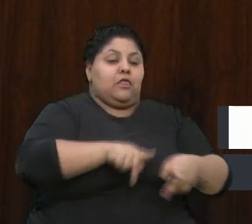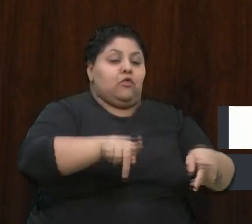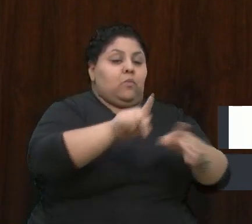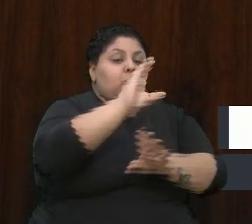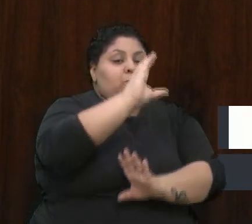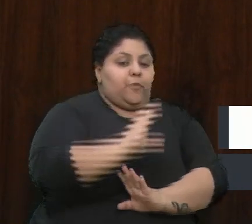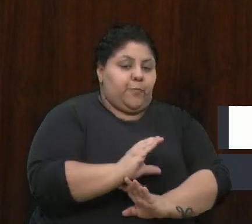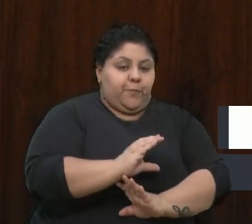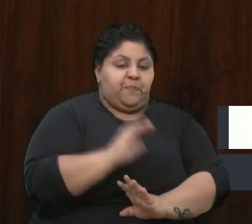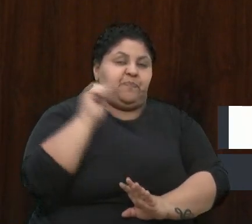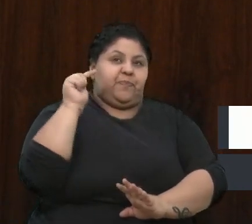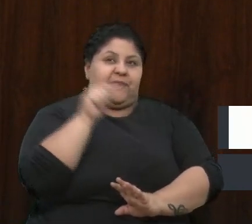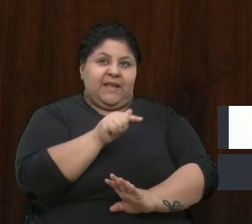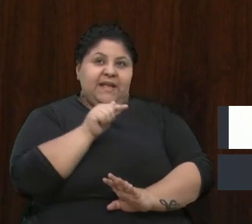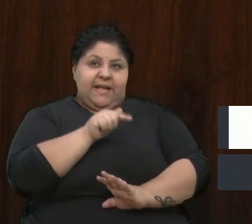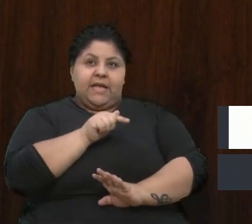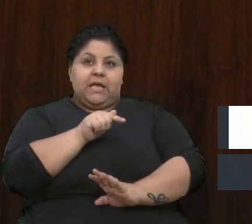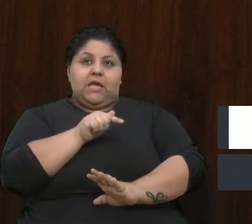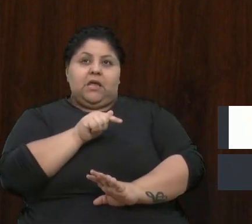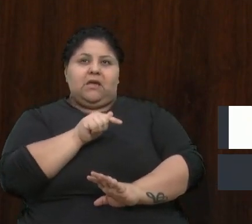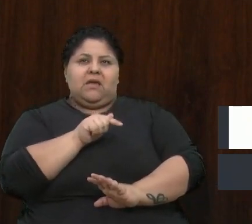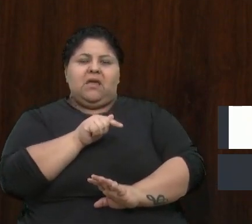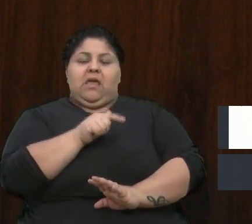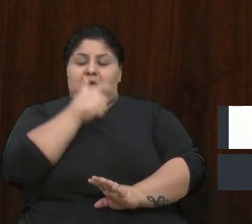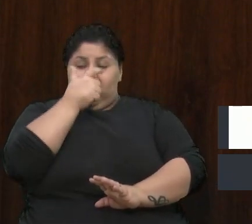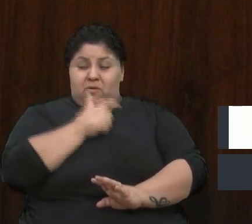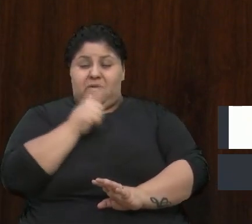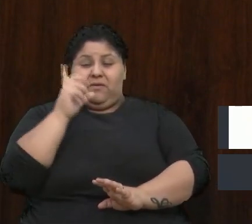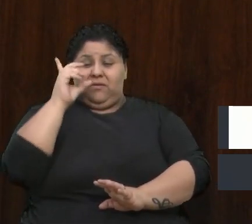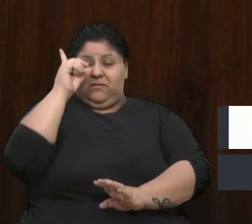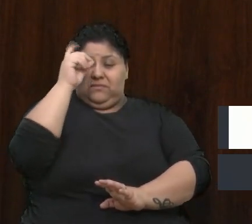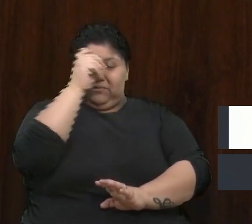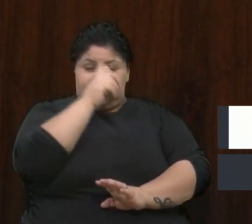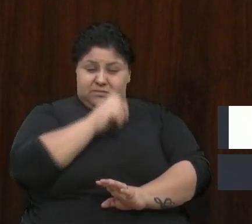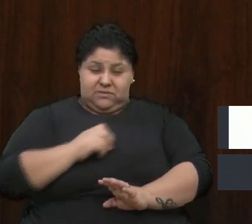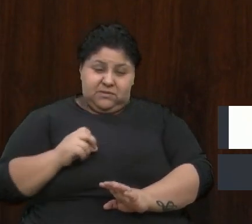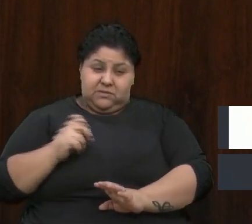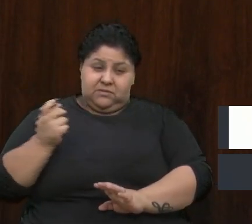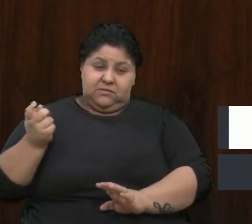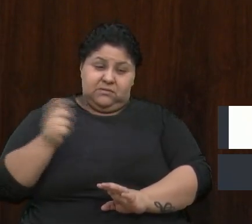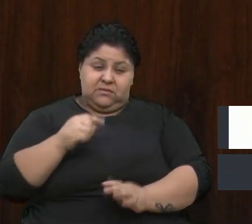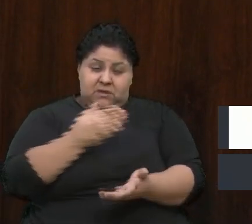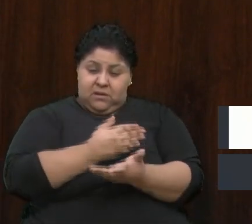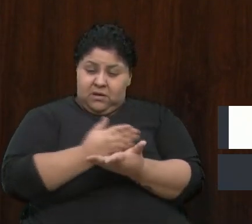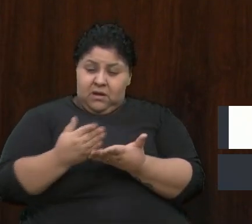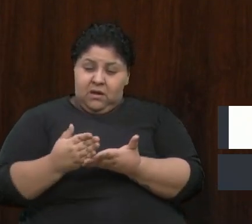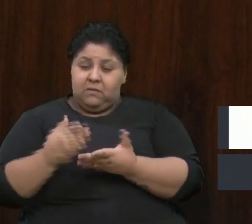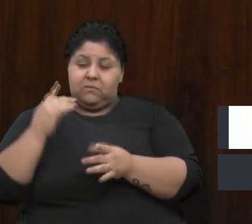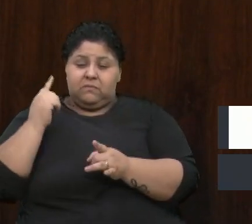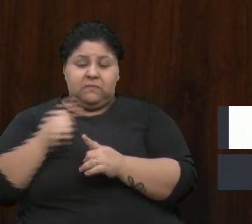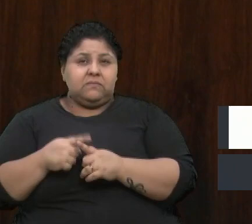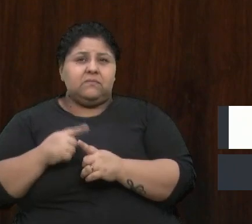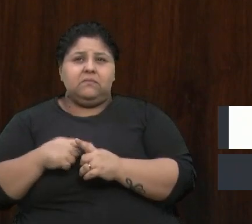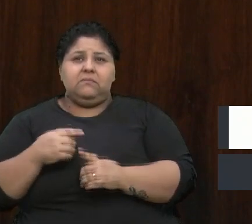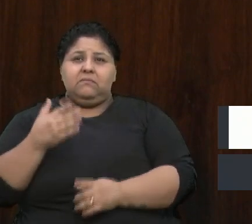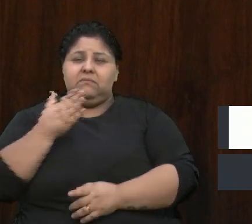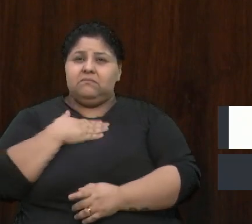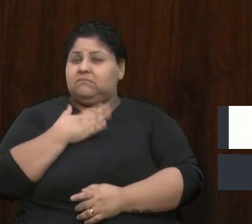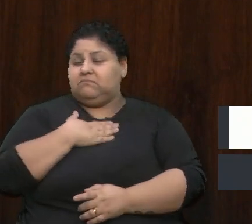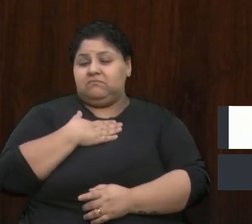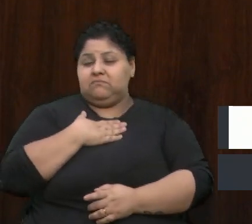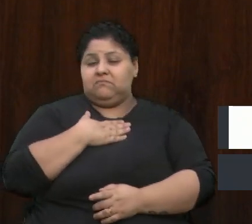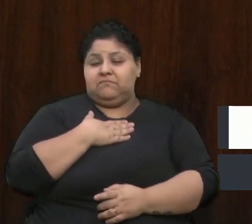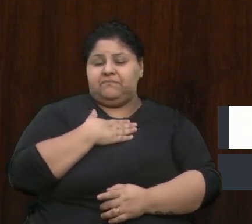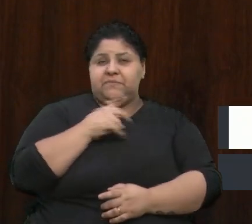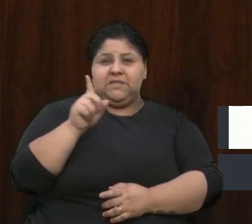da aventura eu acho bem complicada mesmo, nós precisamos retomar, porque para mim, pelo menos, não